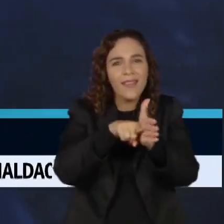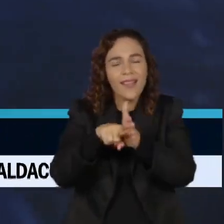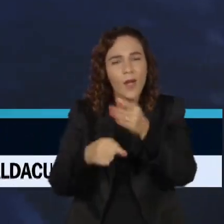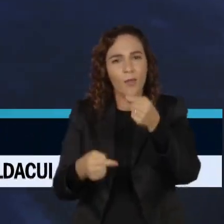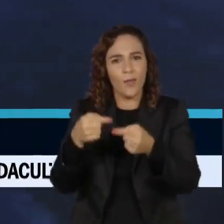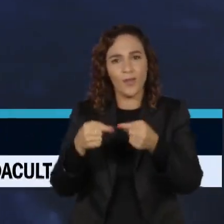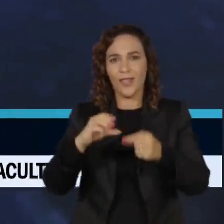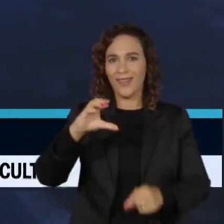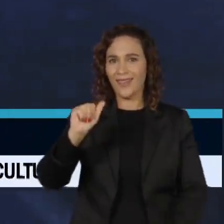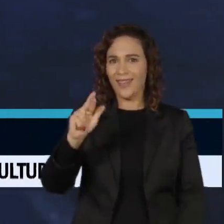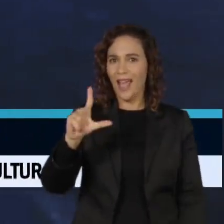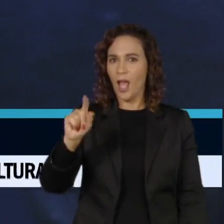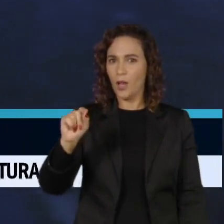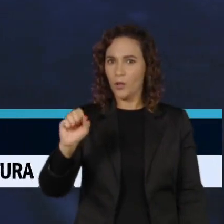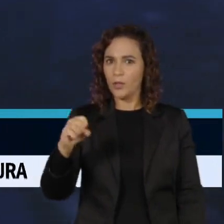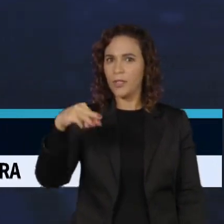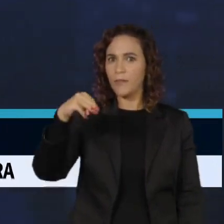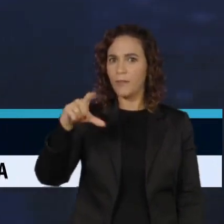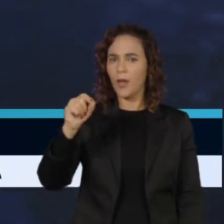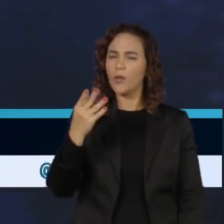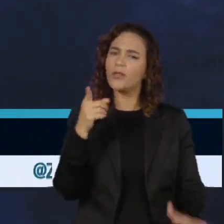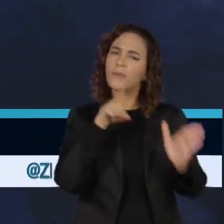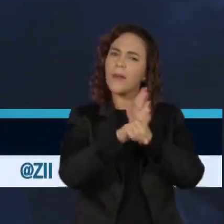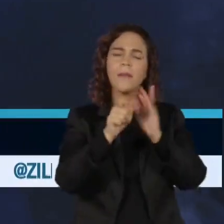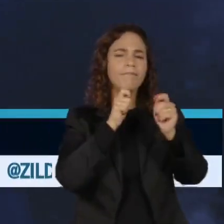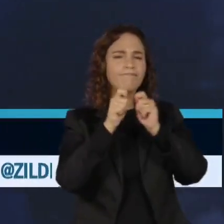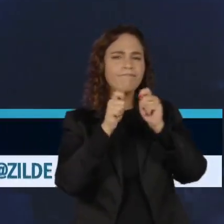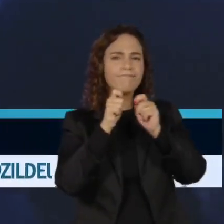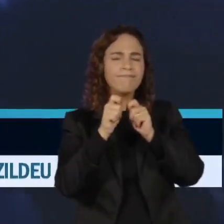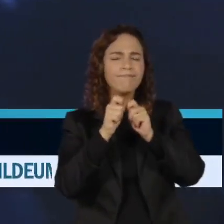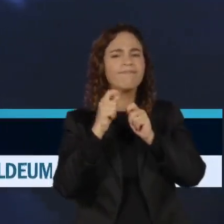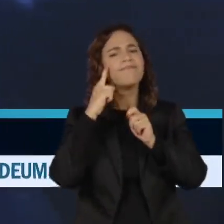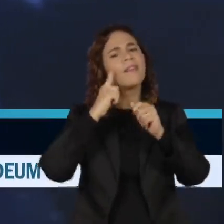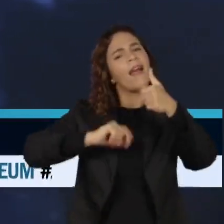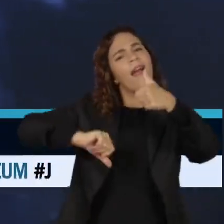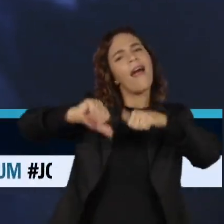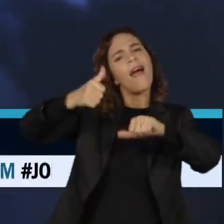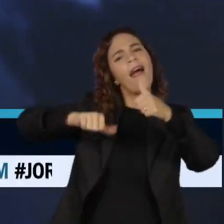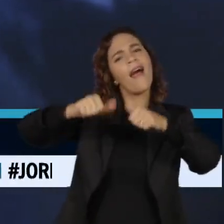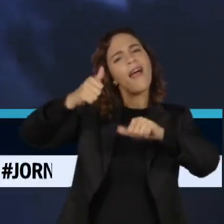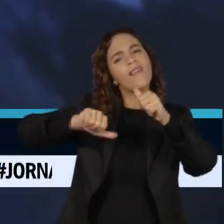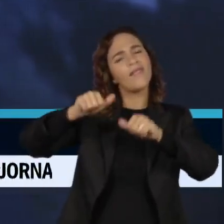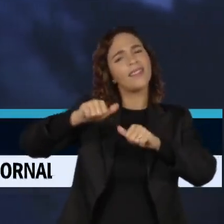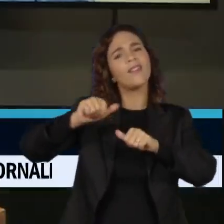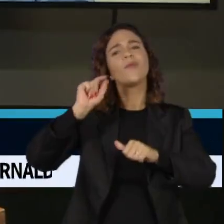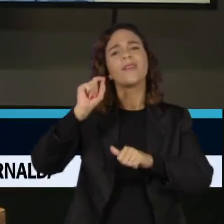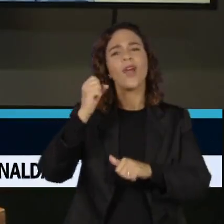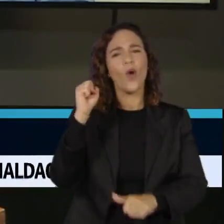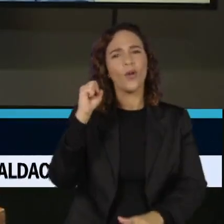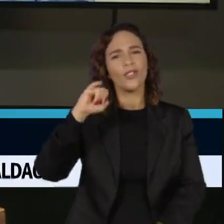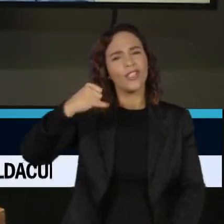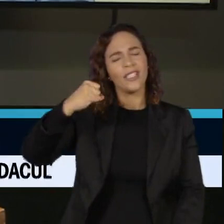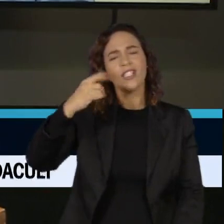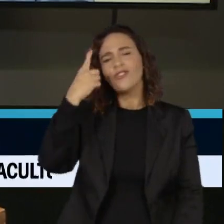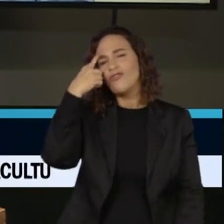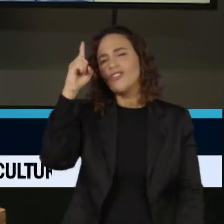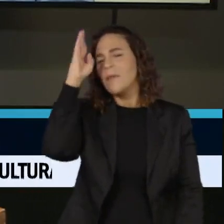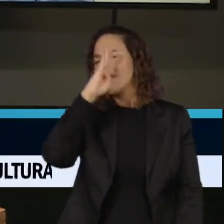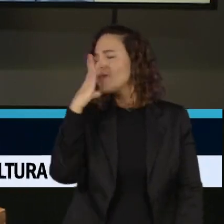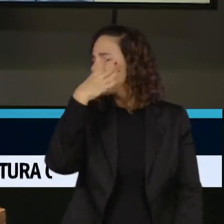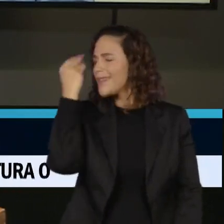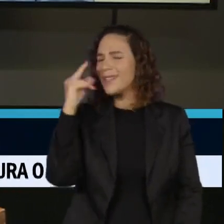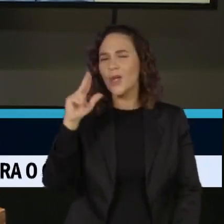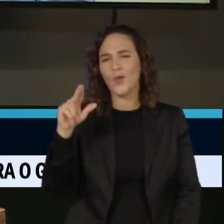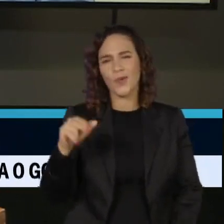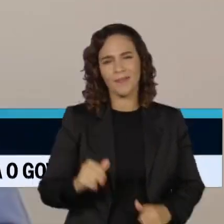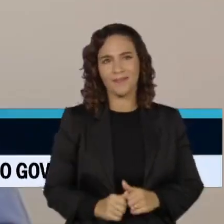nosso entrevistado de hoje, avalia os atos de vandalismo, um dia que o país nunca esquecerá. Professor,